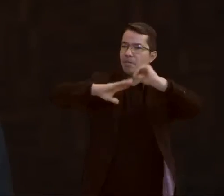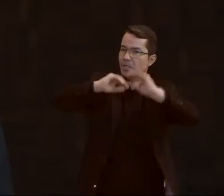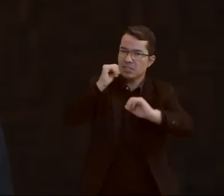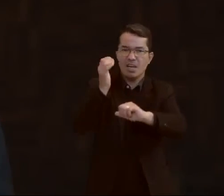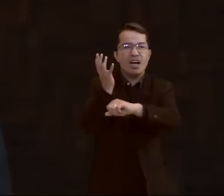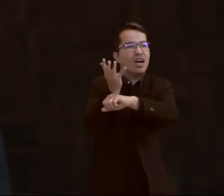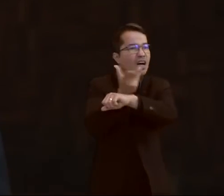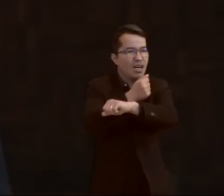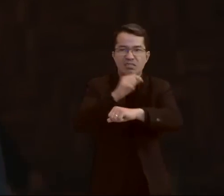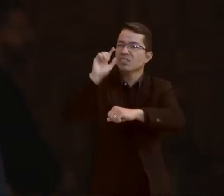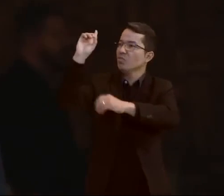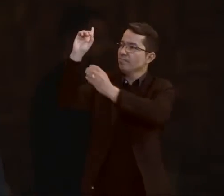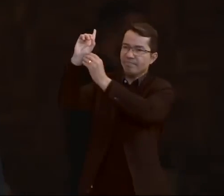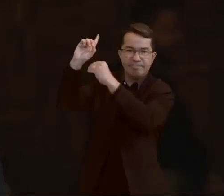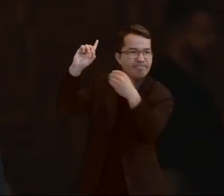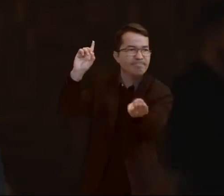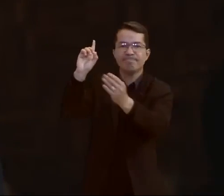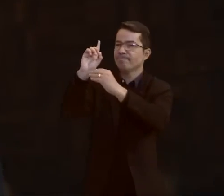preciso